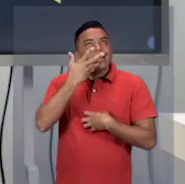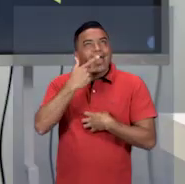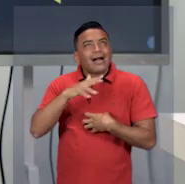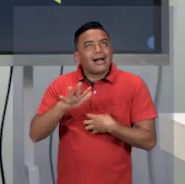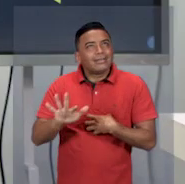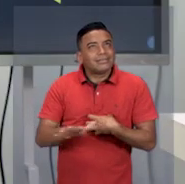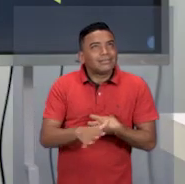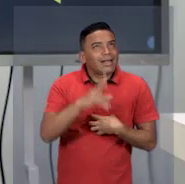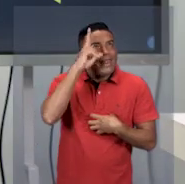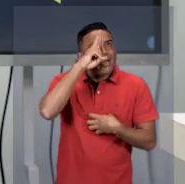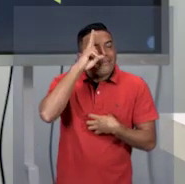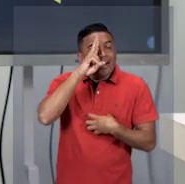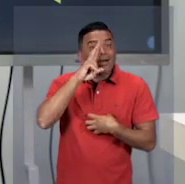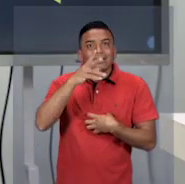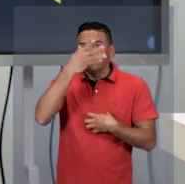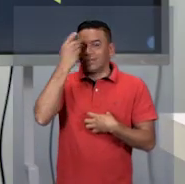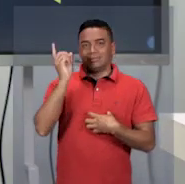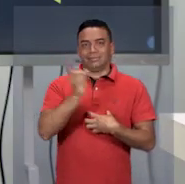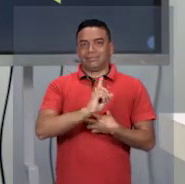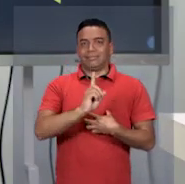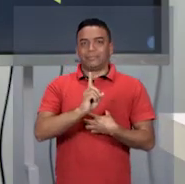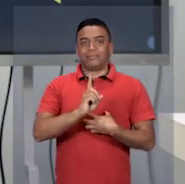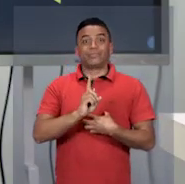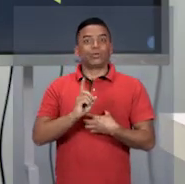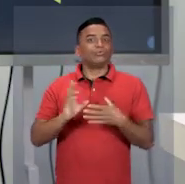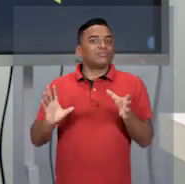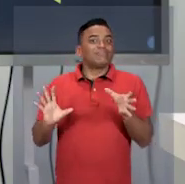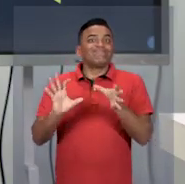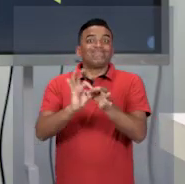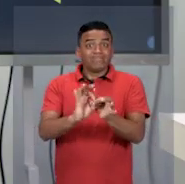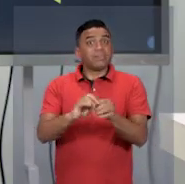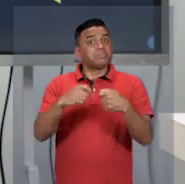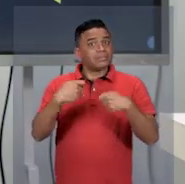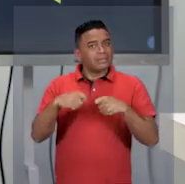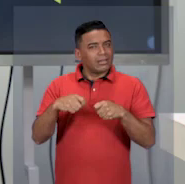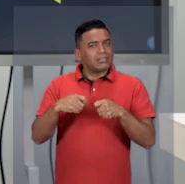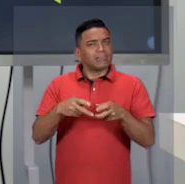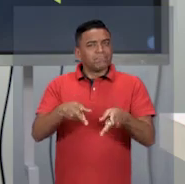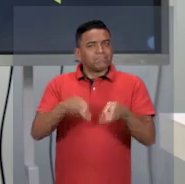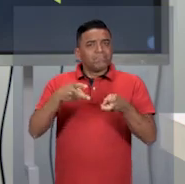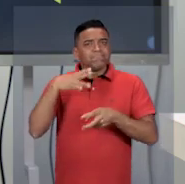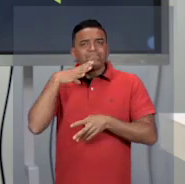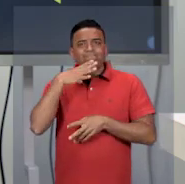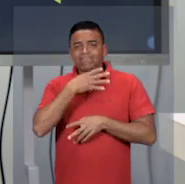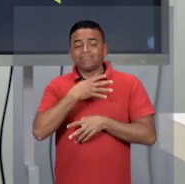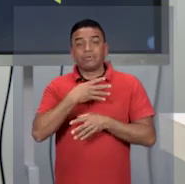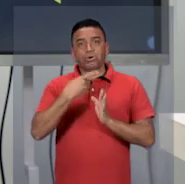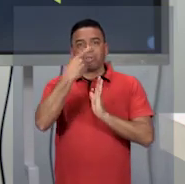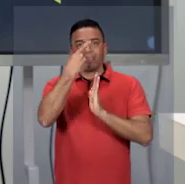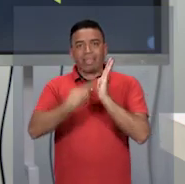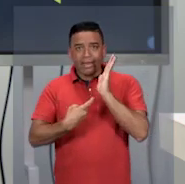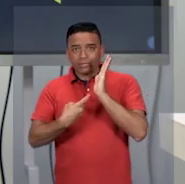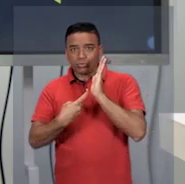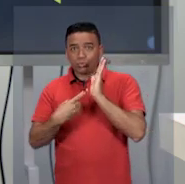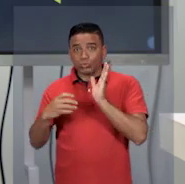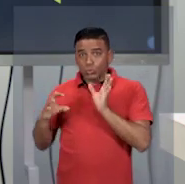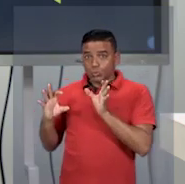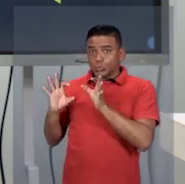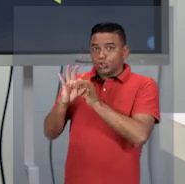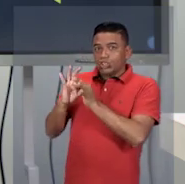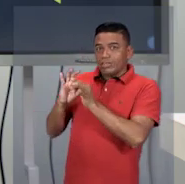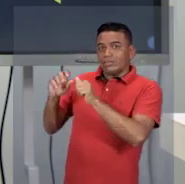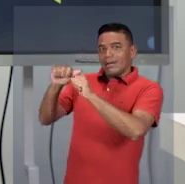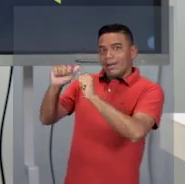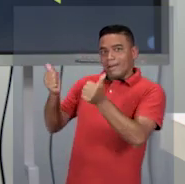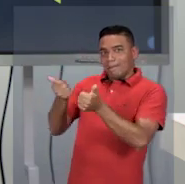Importantíssimo fazer essa associação. Por que é importantíssimo fazer essa associação? Porque o texto e a imagem está